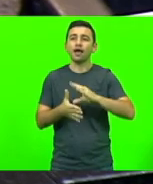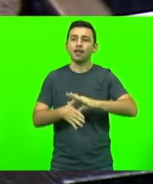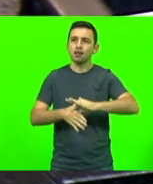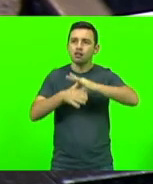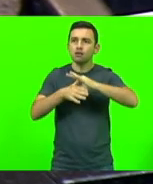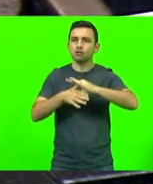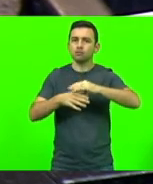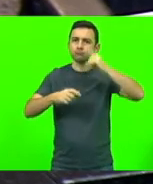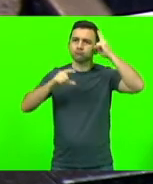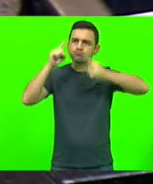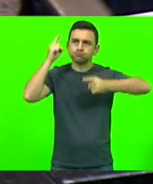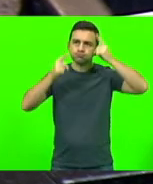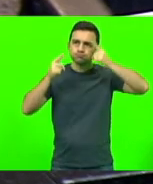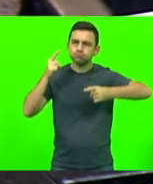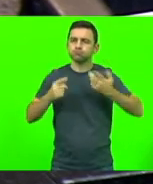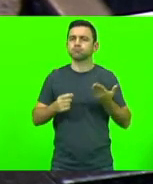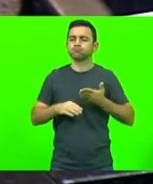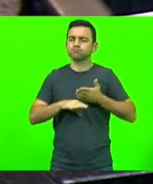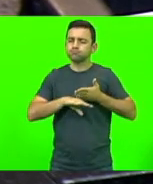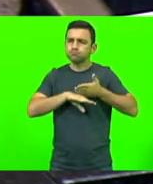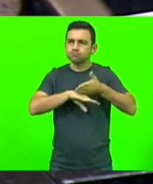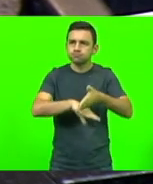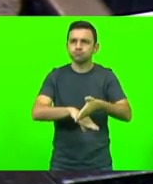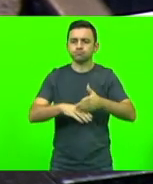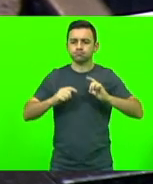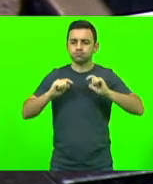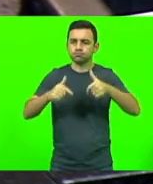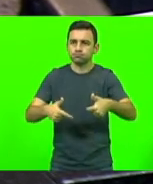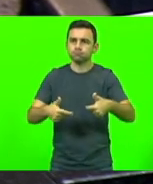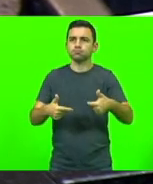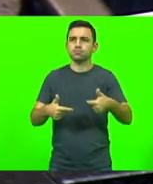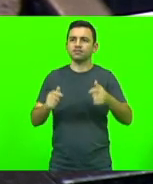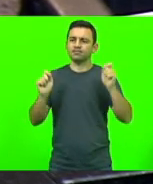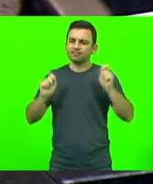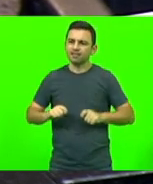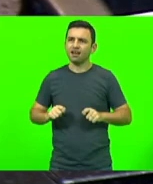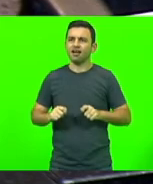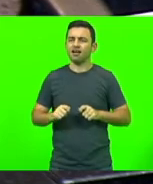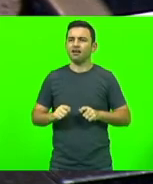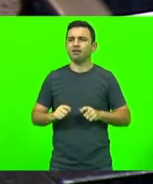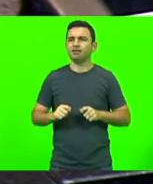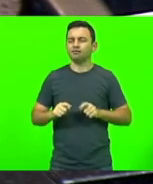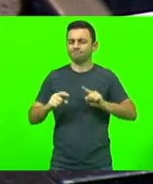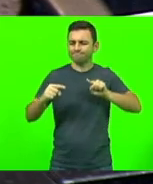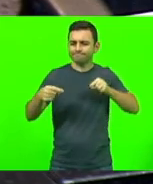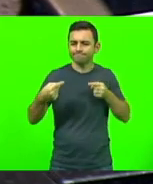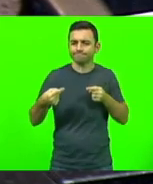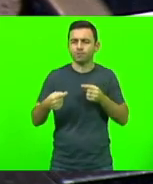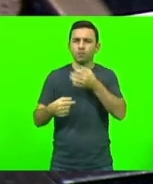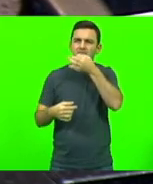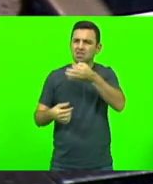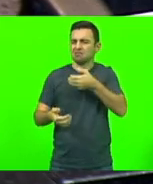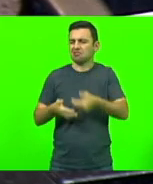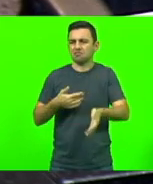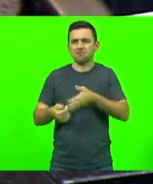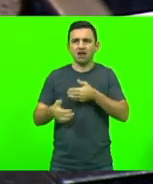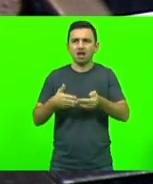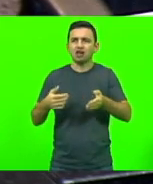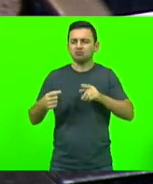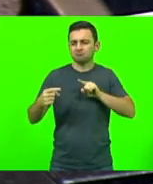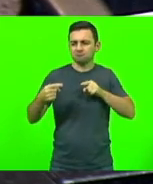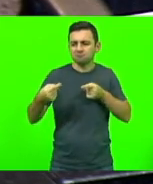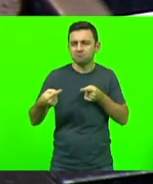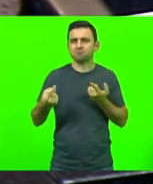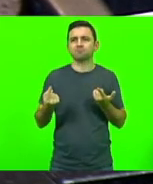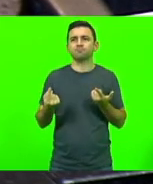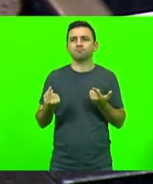com capacidade de liderar, pessoas com capacidade de enfrentar a opinião contrária, enfrentar